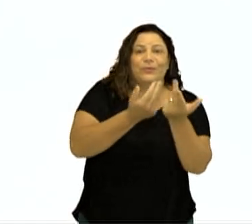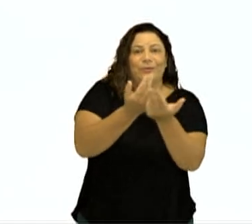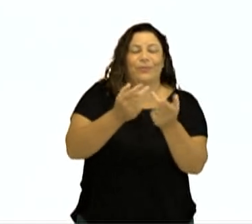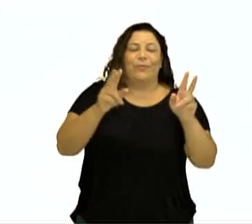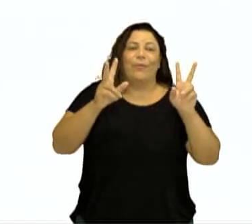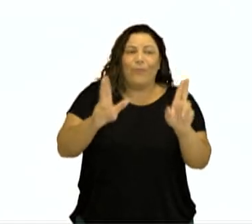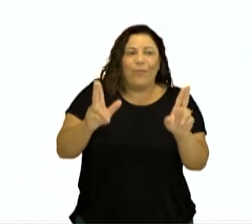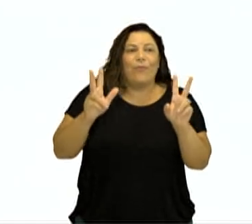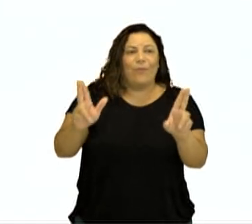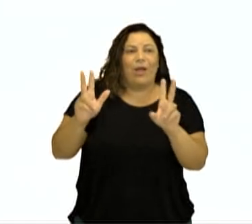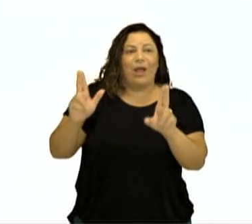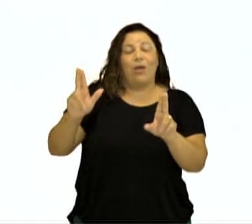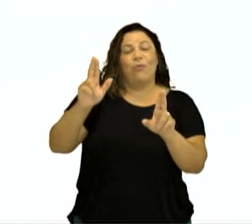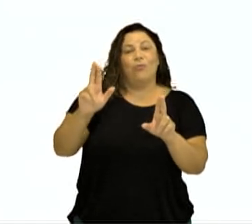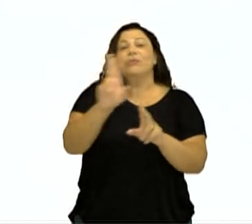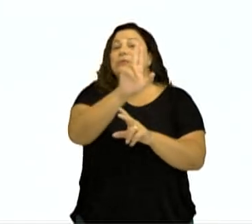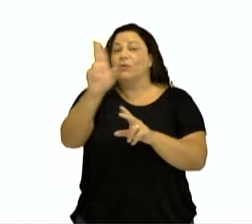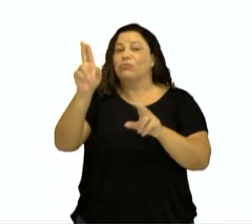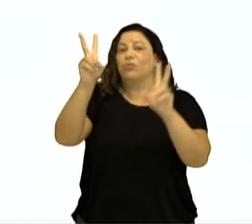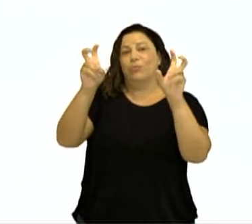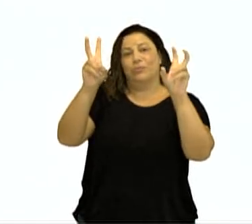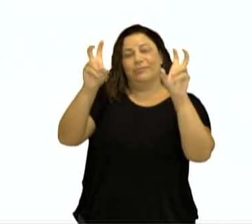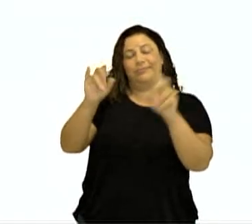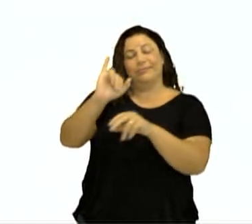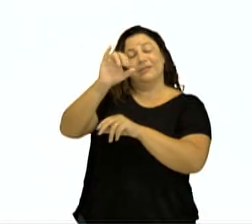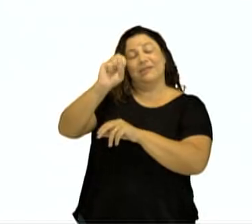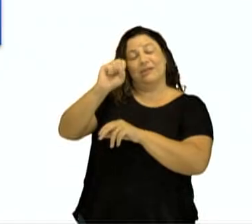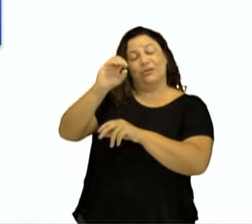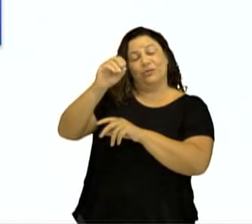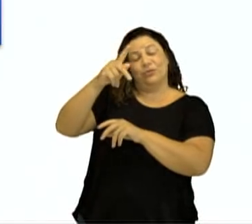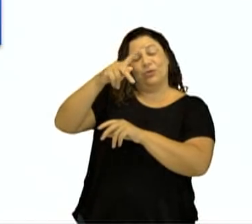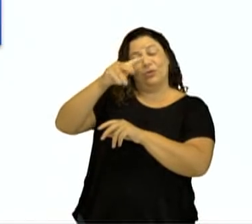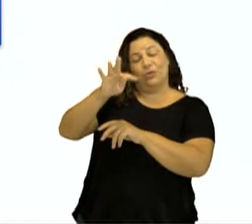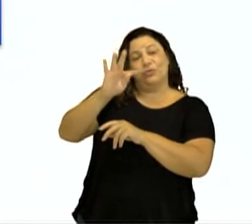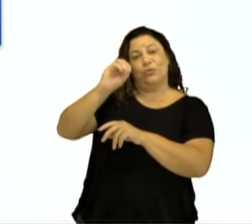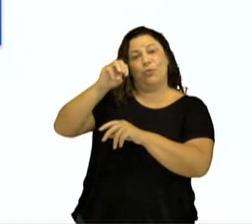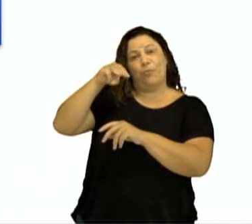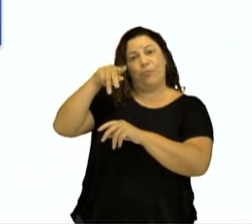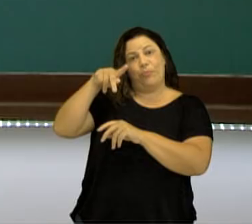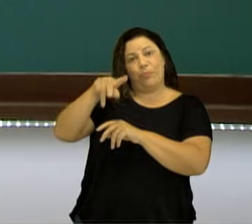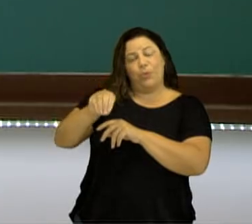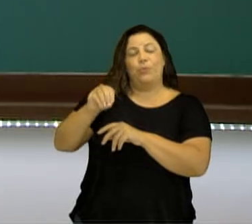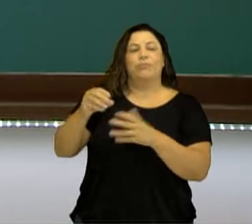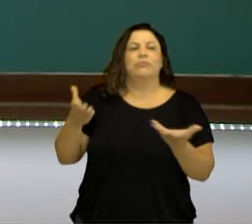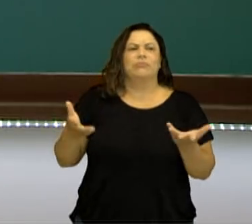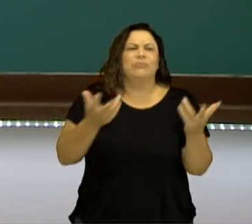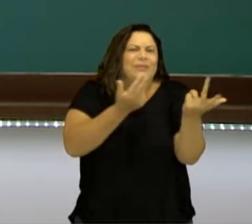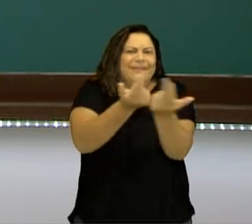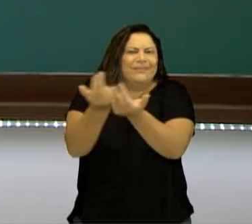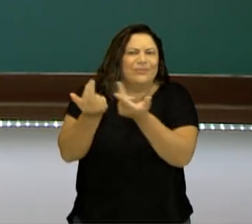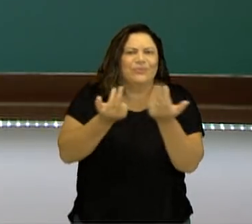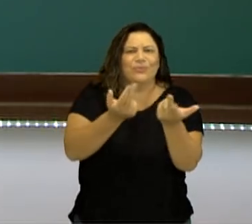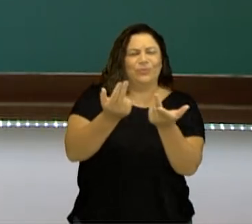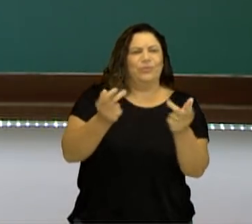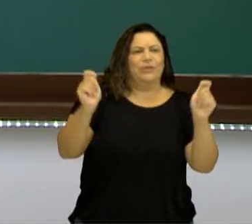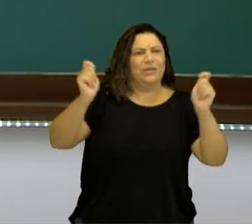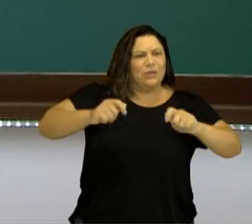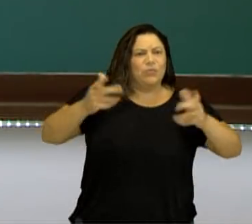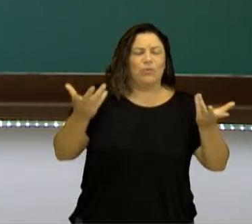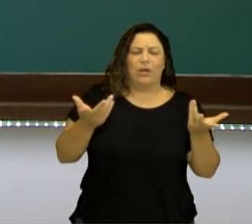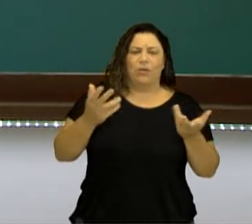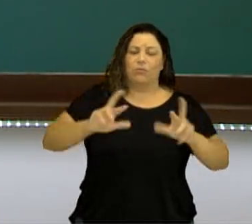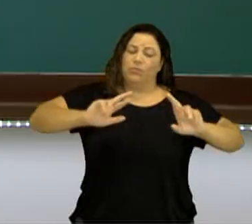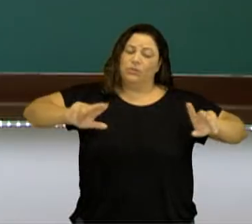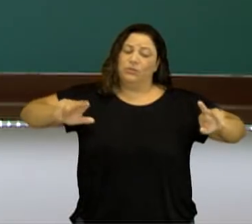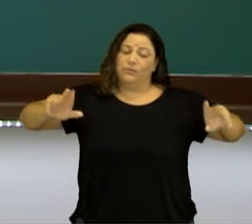são isótopos. Beleza? É isso. Quando eles têm número atômico iguais, mas diferentes números